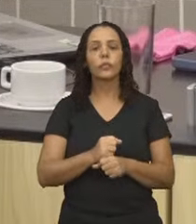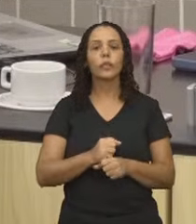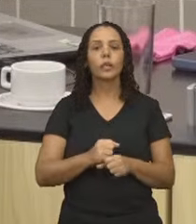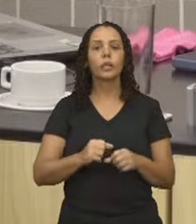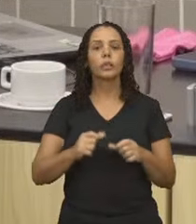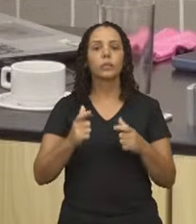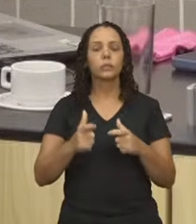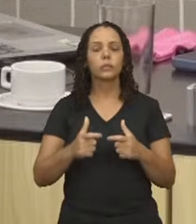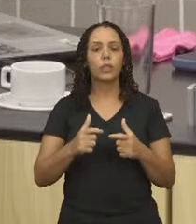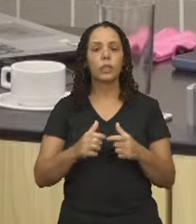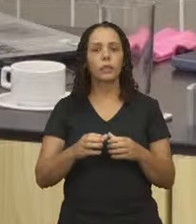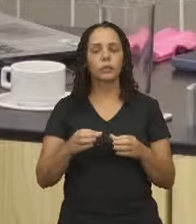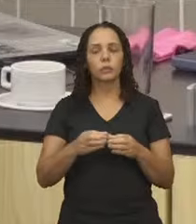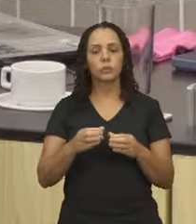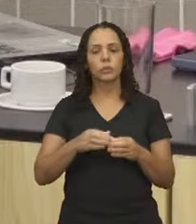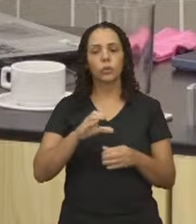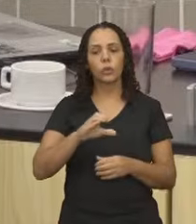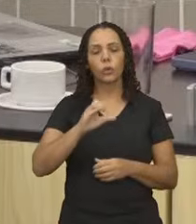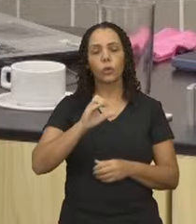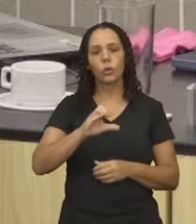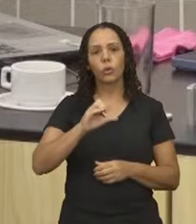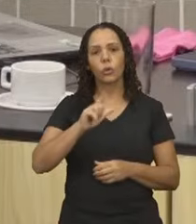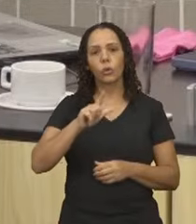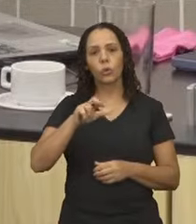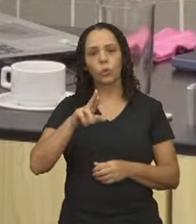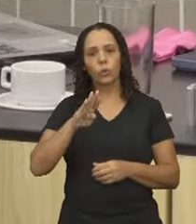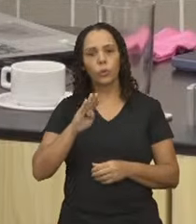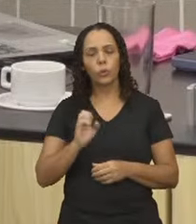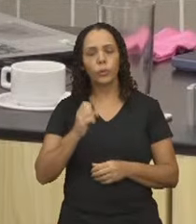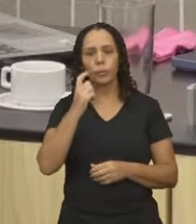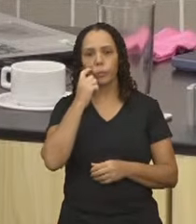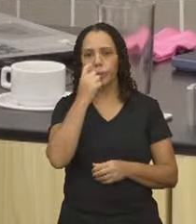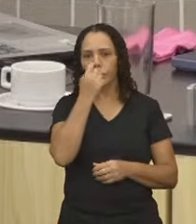Autoria, Valmir do Parque Meia Lua.